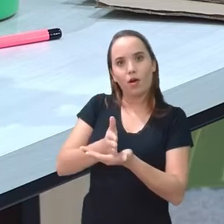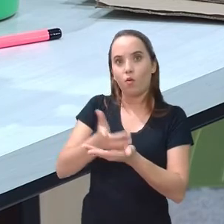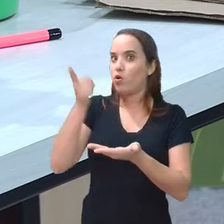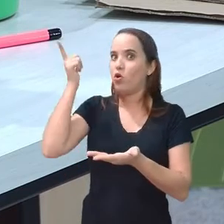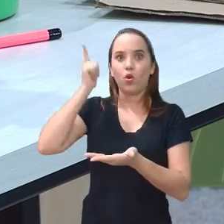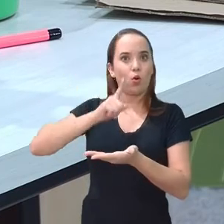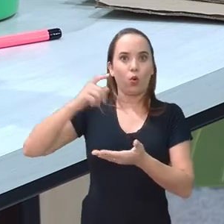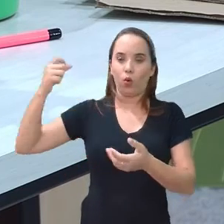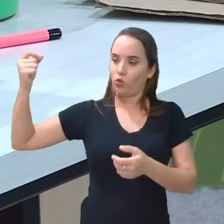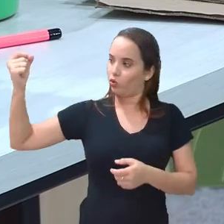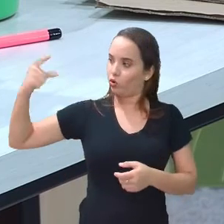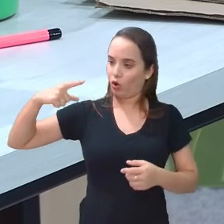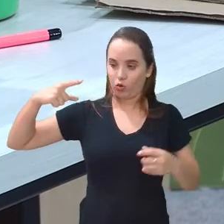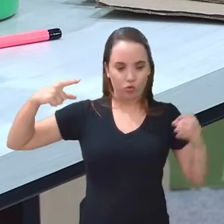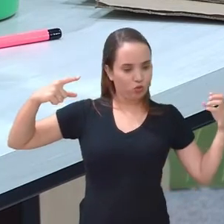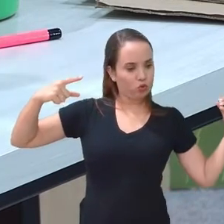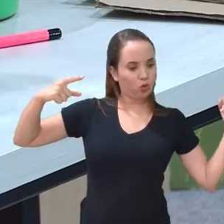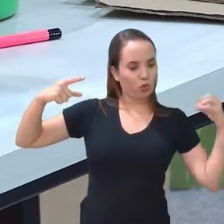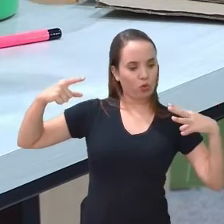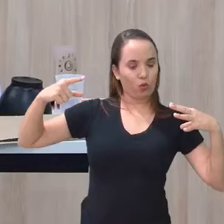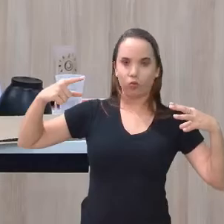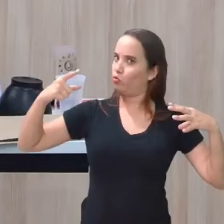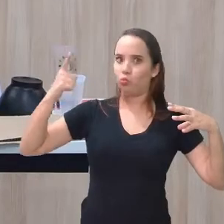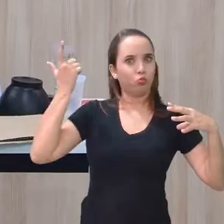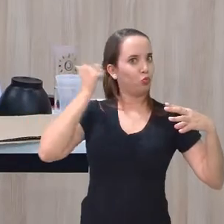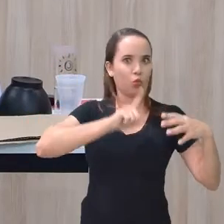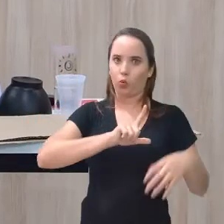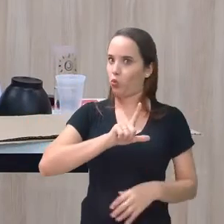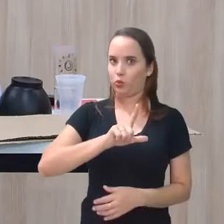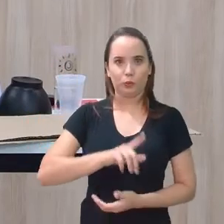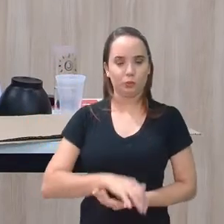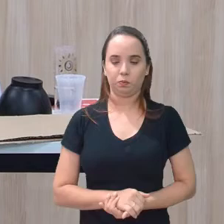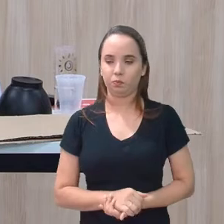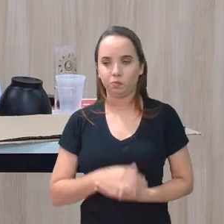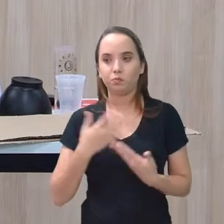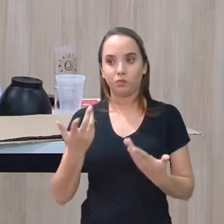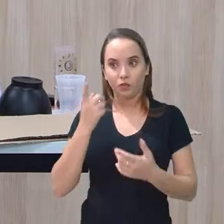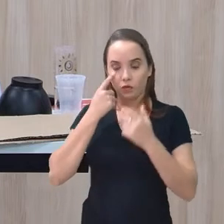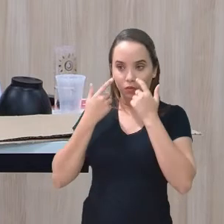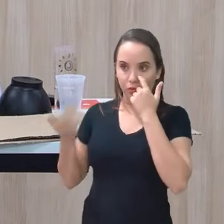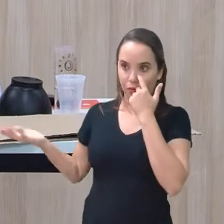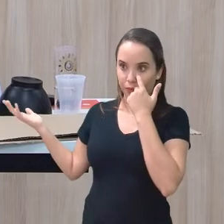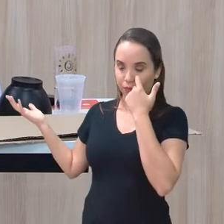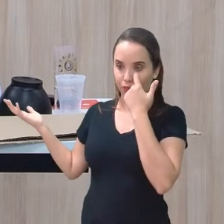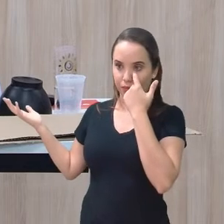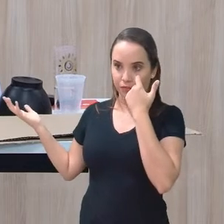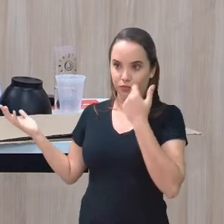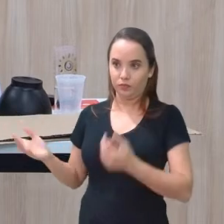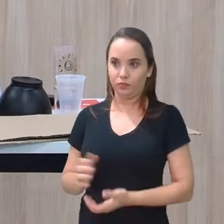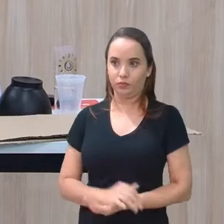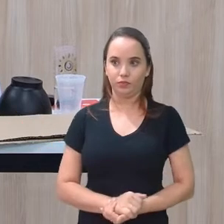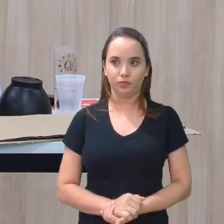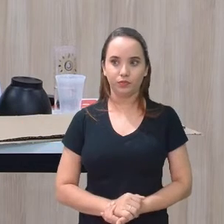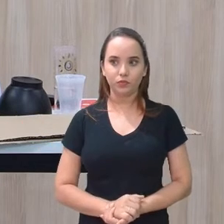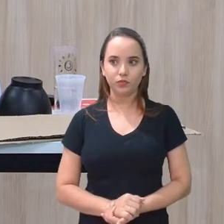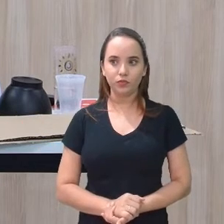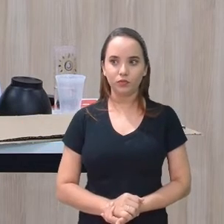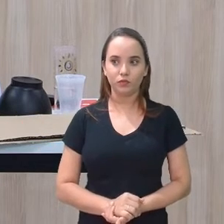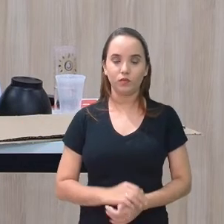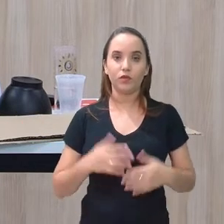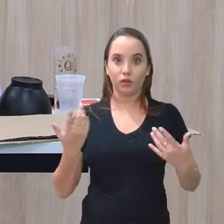permite que a lua reflita. Então, esse lado aqui da terra, deixa eu apontar aqui com